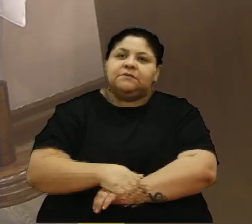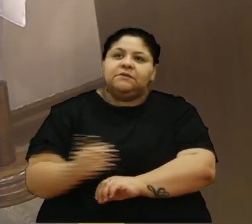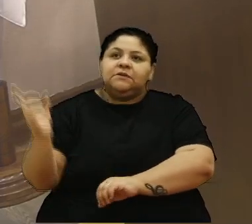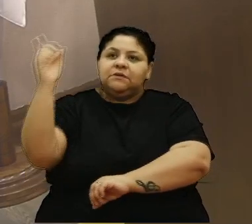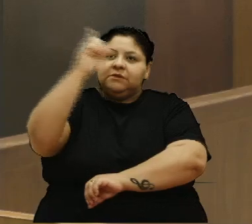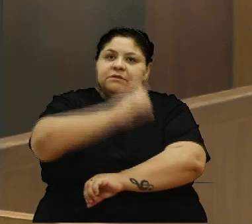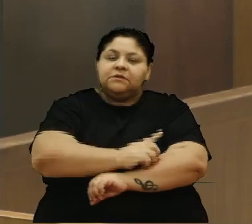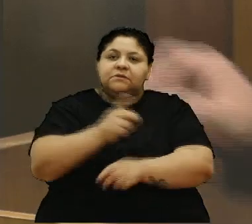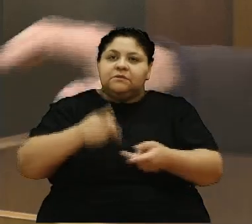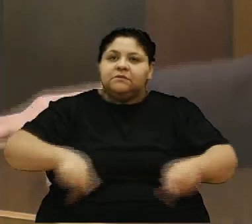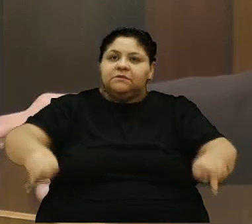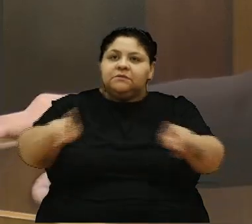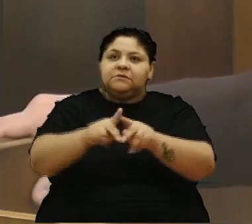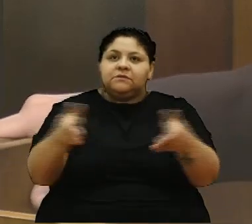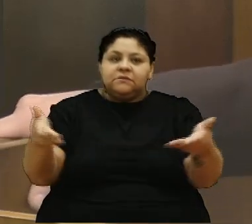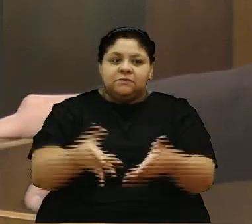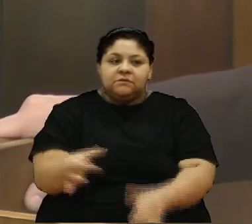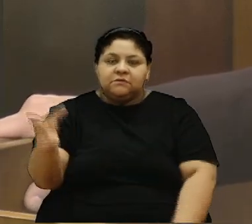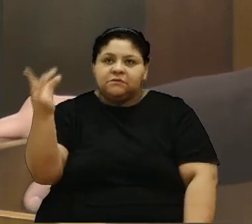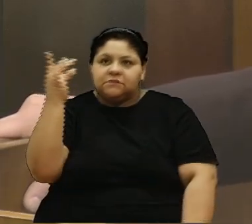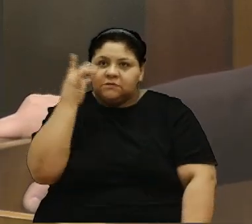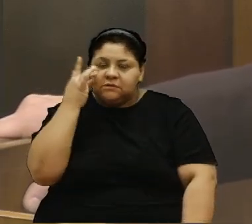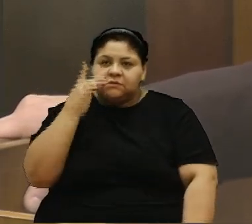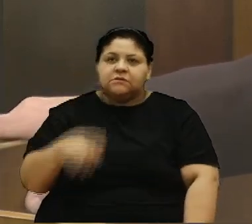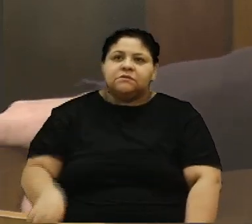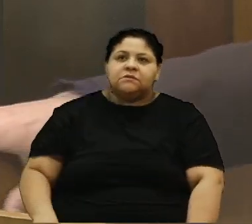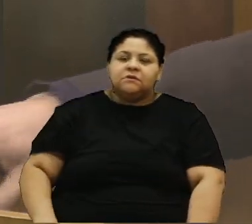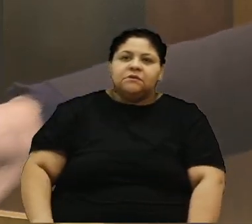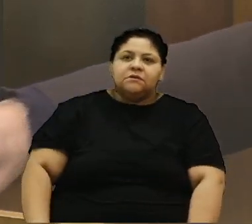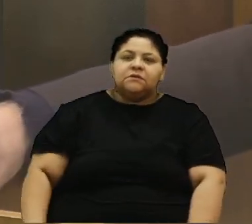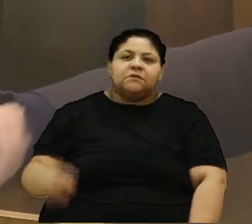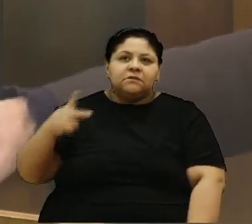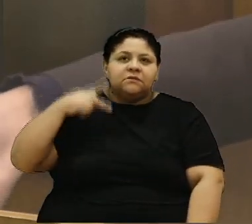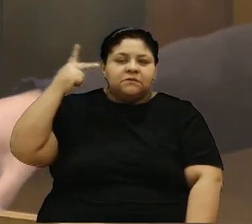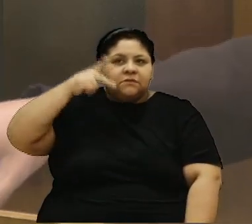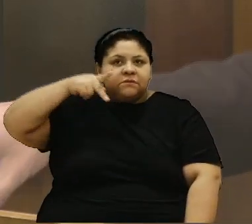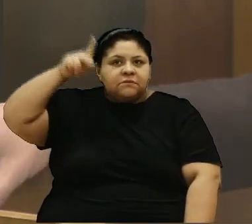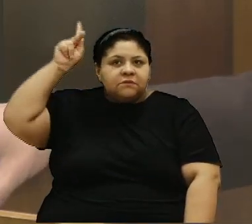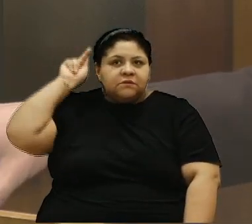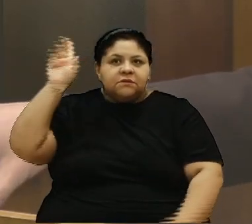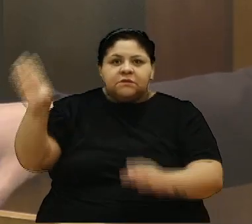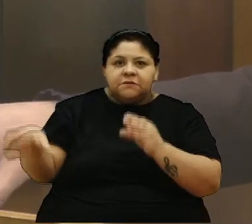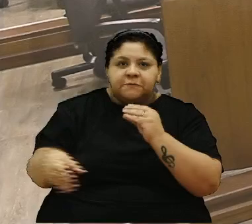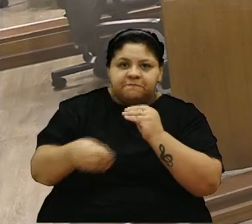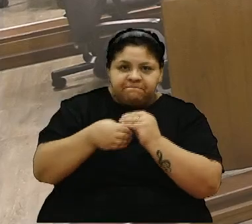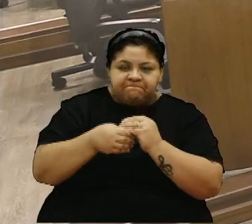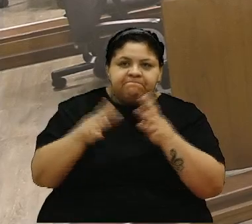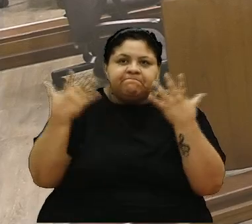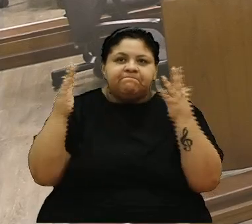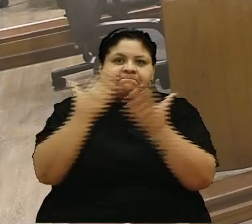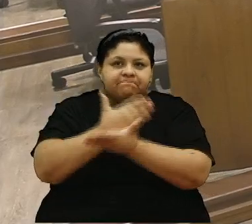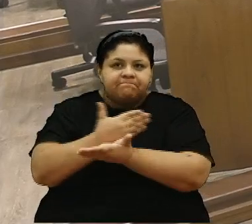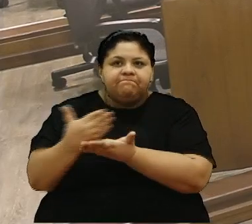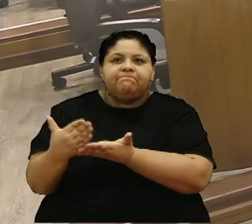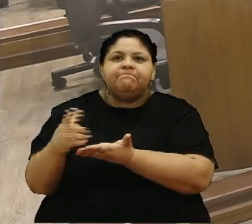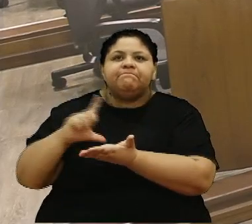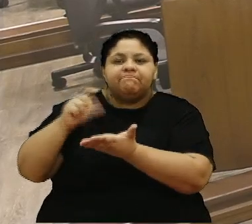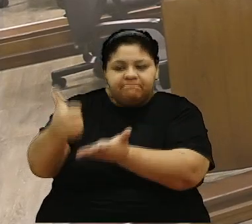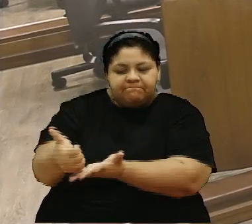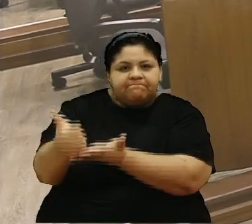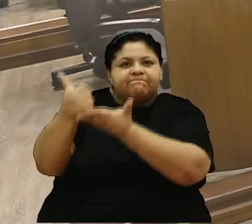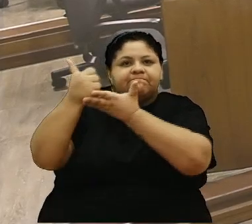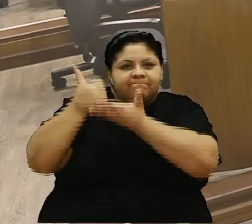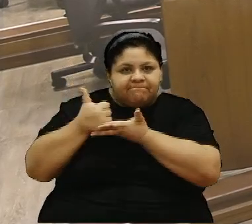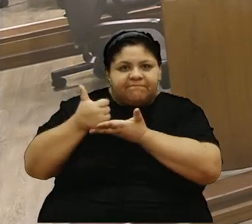para a população estar aqui presente. Vereador Iago, a sua parte. Parabéns pela iniciativa, conta com nós, A gente